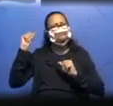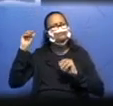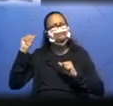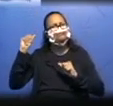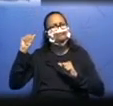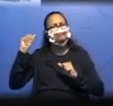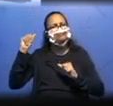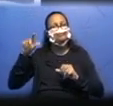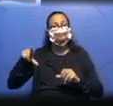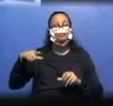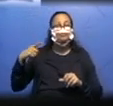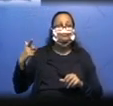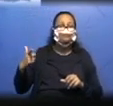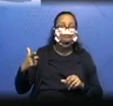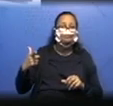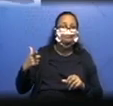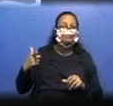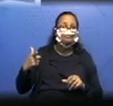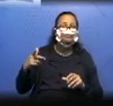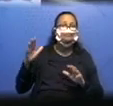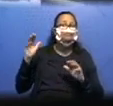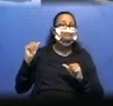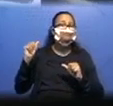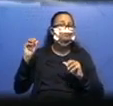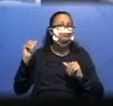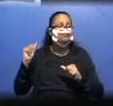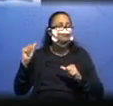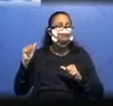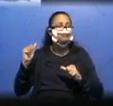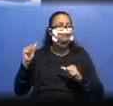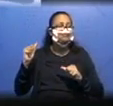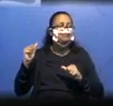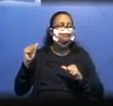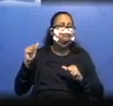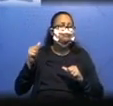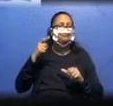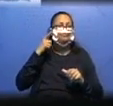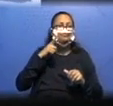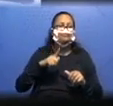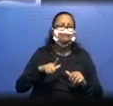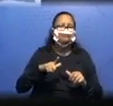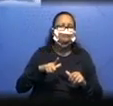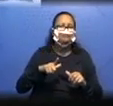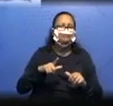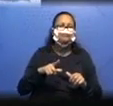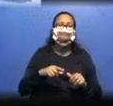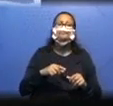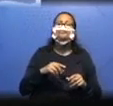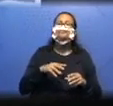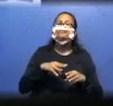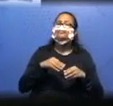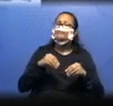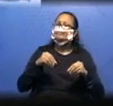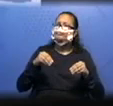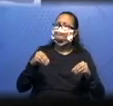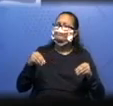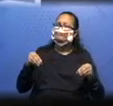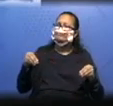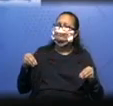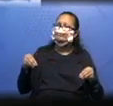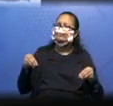Espanha. Depois disso, outros espanhóis conquistaram mais terras, inclusive aquelas ocupadas pelos